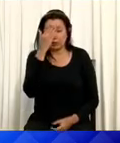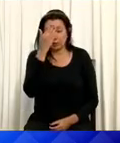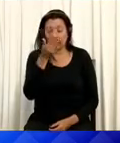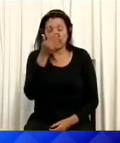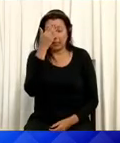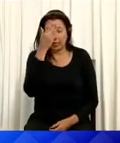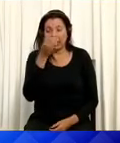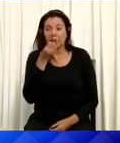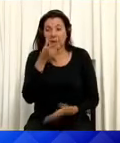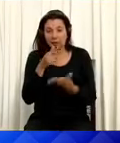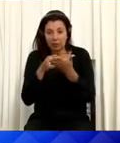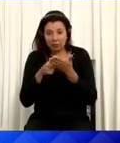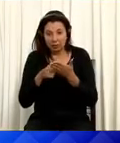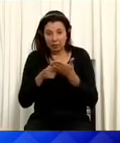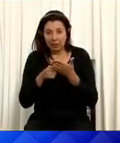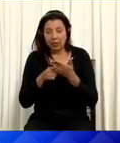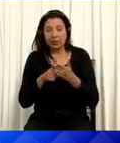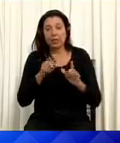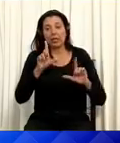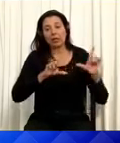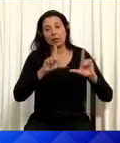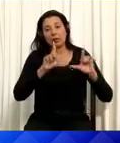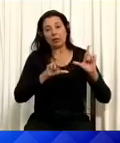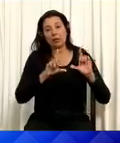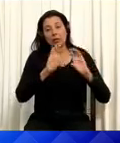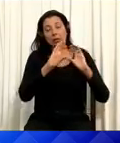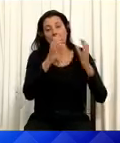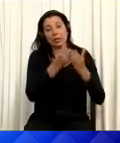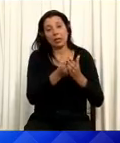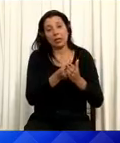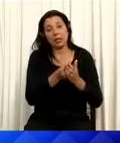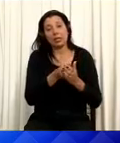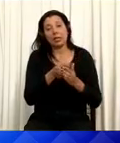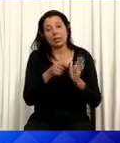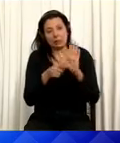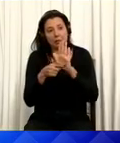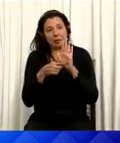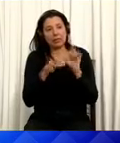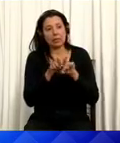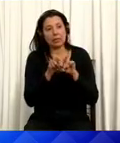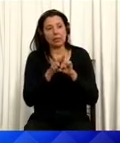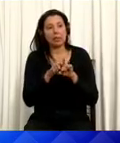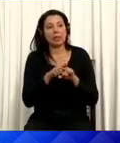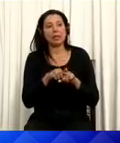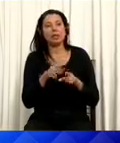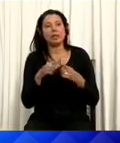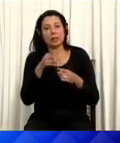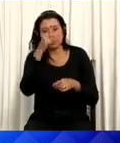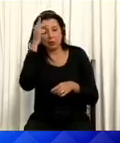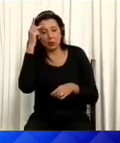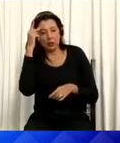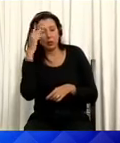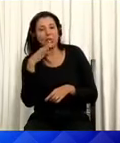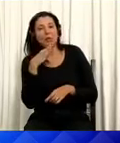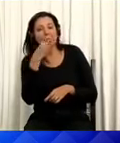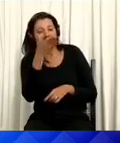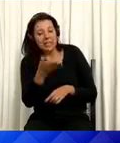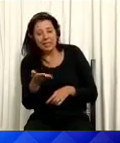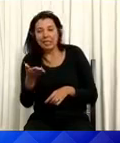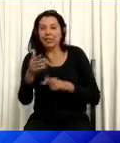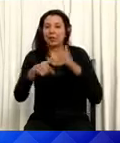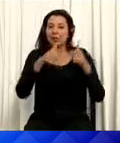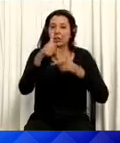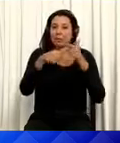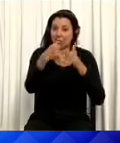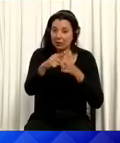obrigada. Seja mais uma vez bem-vinda à TV Comunitária, Yolanda. E Ellen, se apresenta aí também para a gente, para os telespectadores conhecer o trabalho que